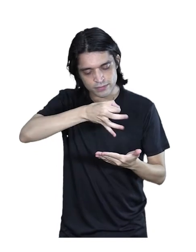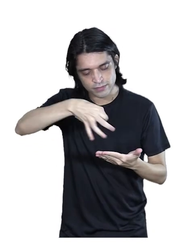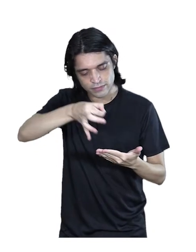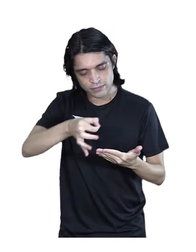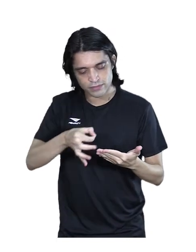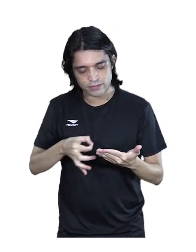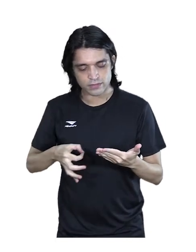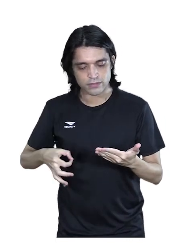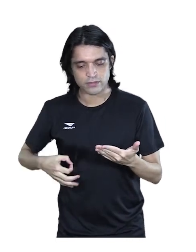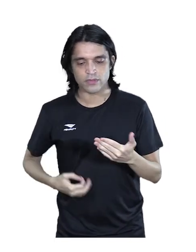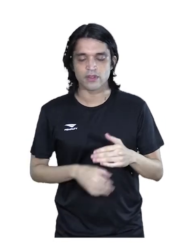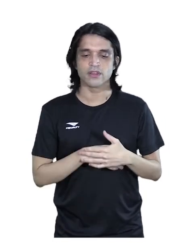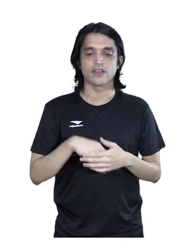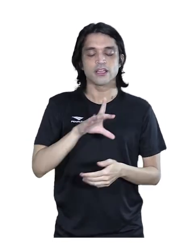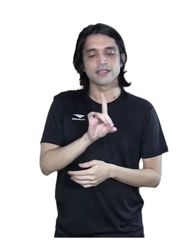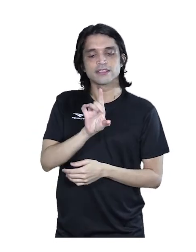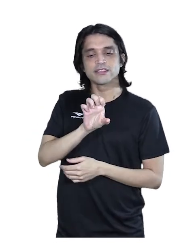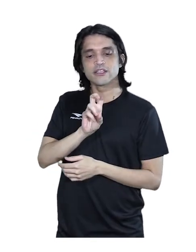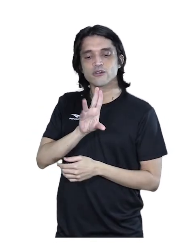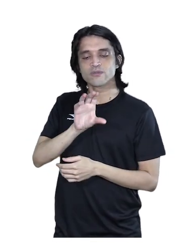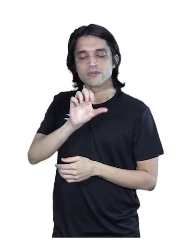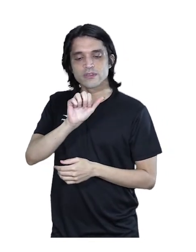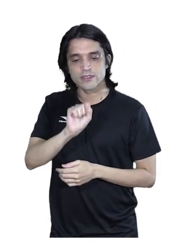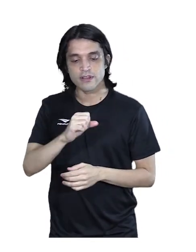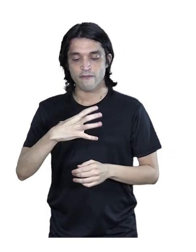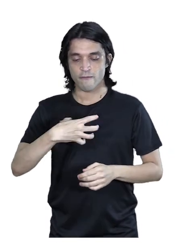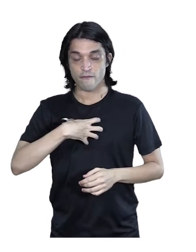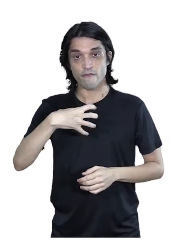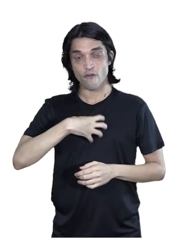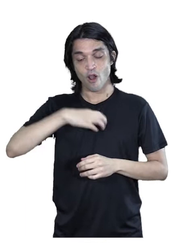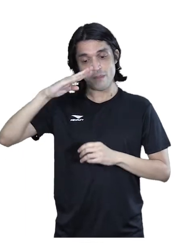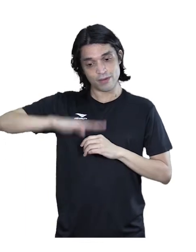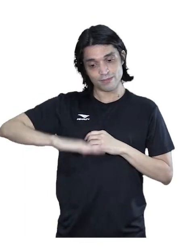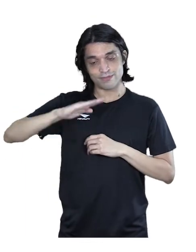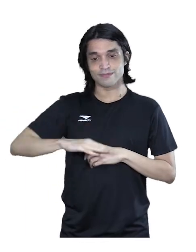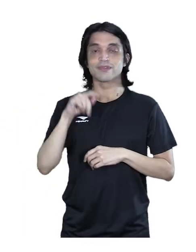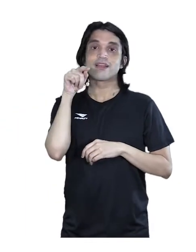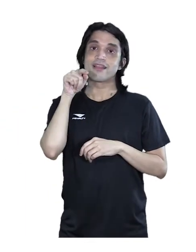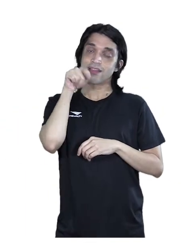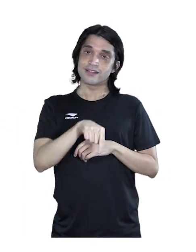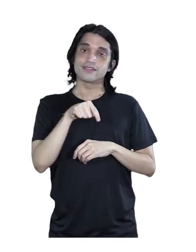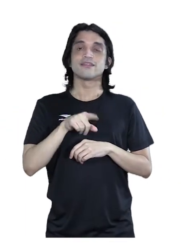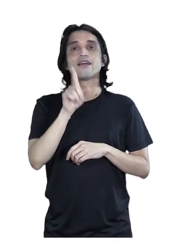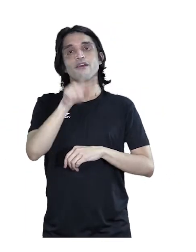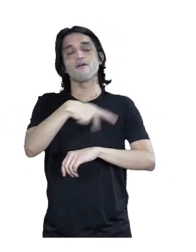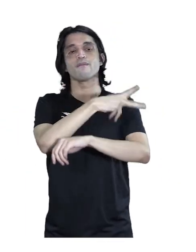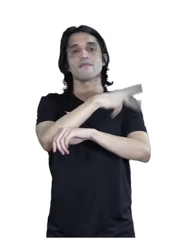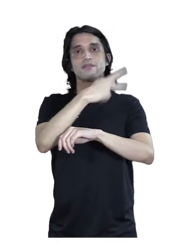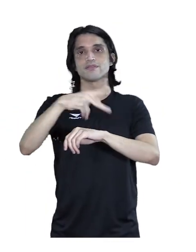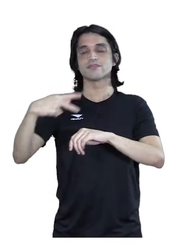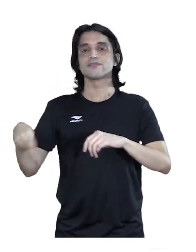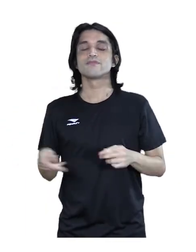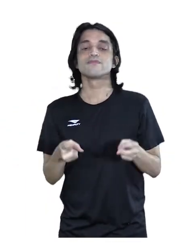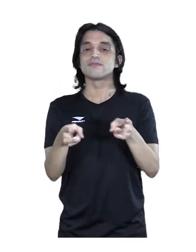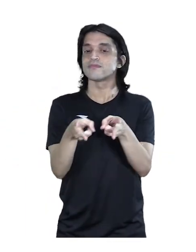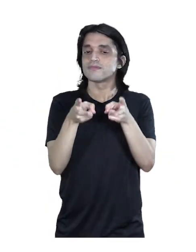ter servir, deusa serena, serena a forma. Eita, esse é o parnasianismo.